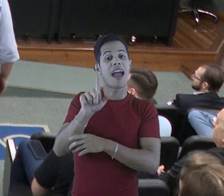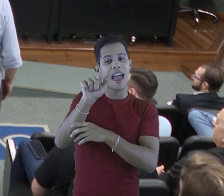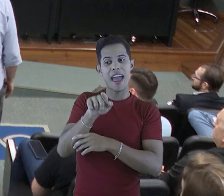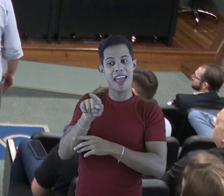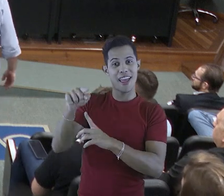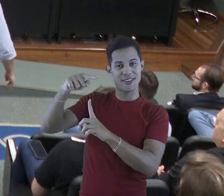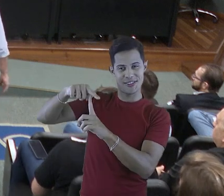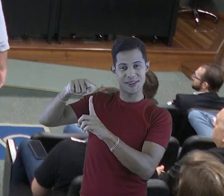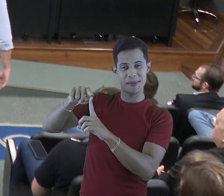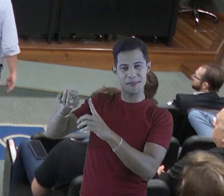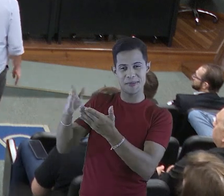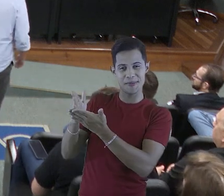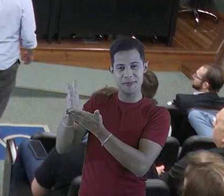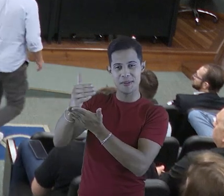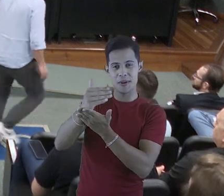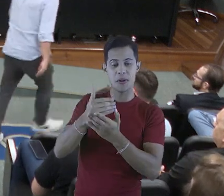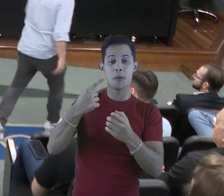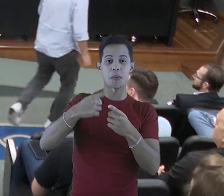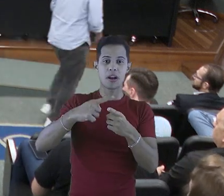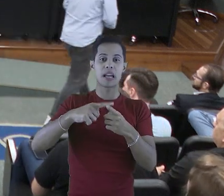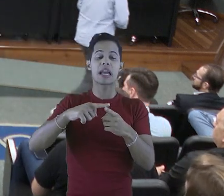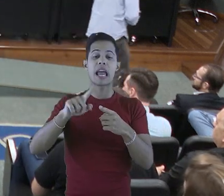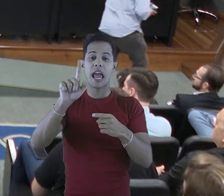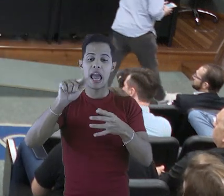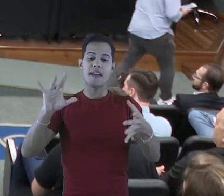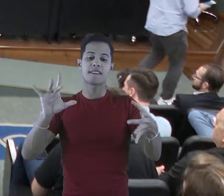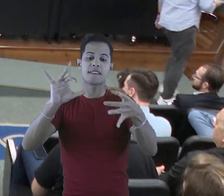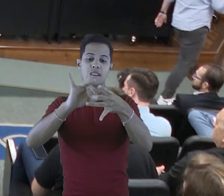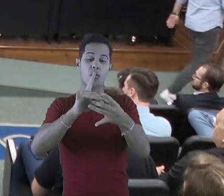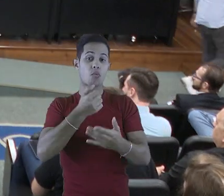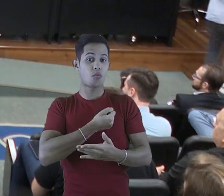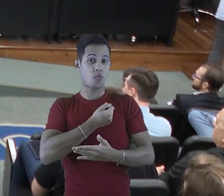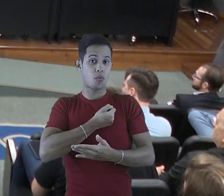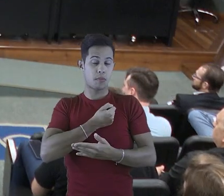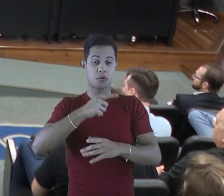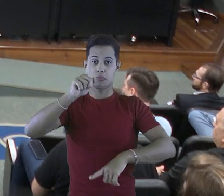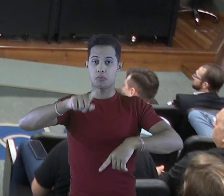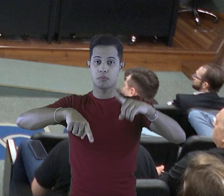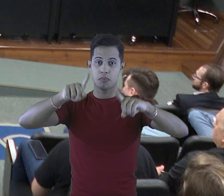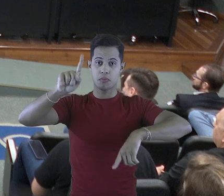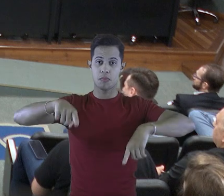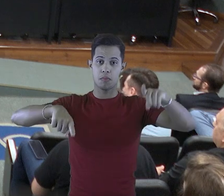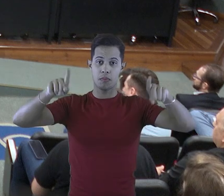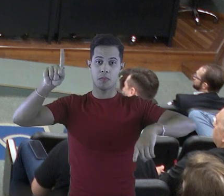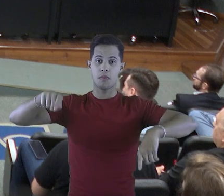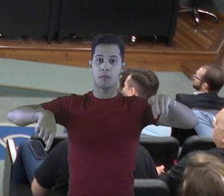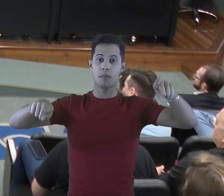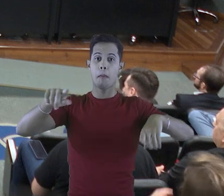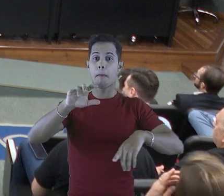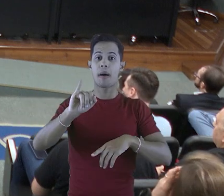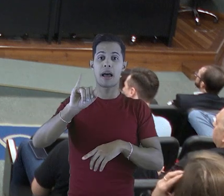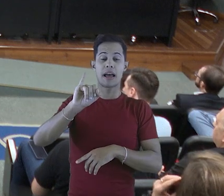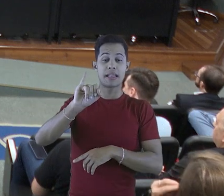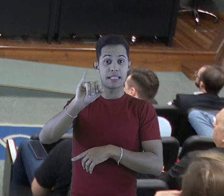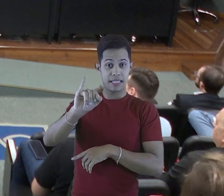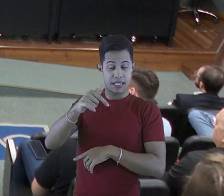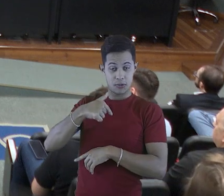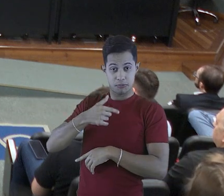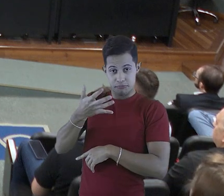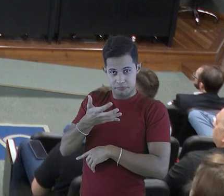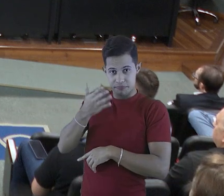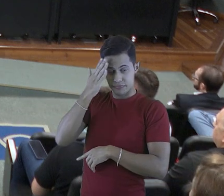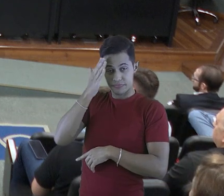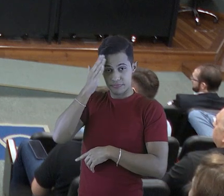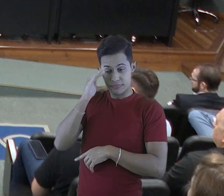porque ele está anonimizado por esse número aleatório, mas se eu quiser chegar na tua pessoa, com uma simples verificação adicional,